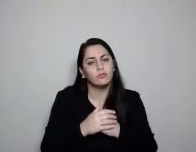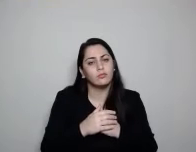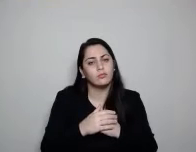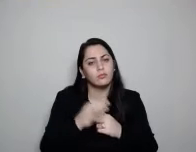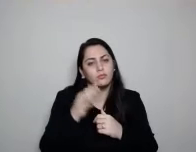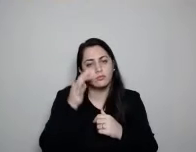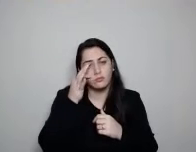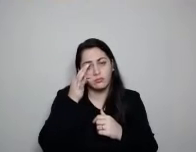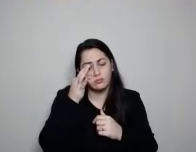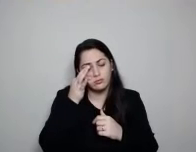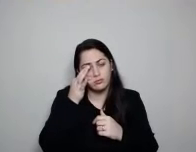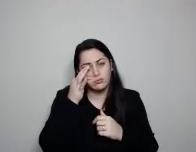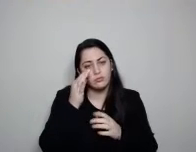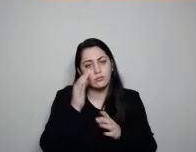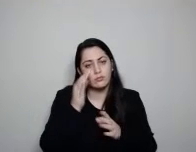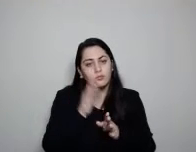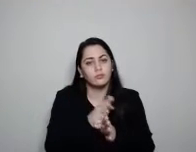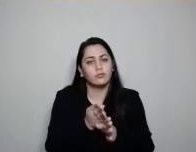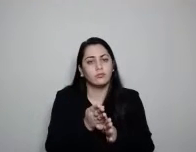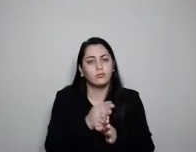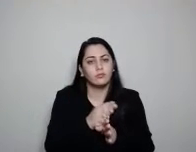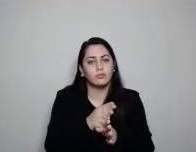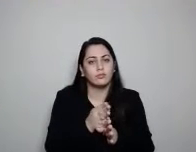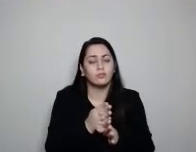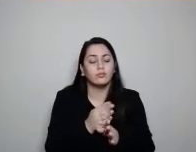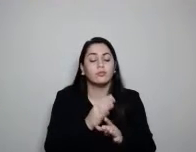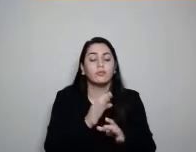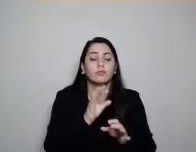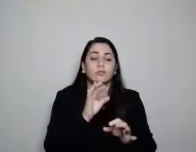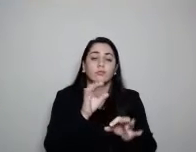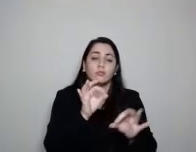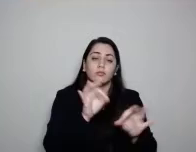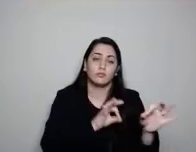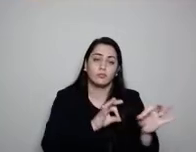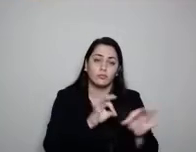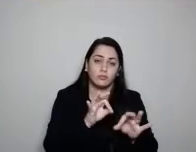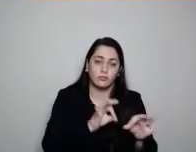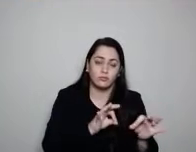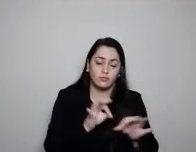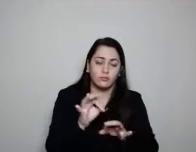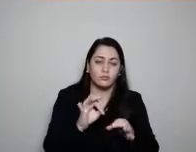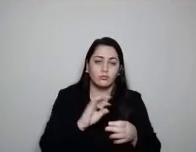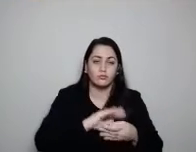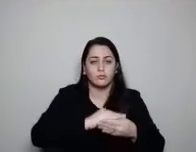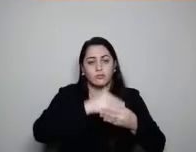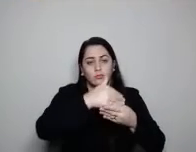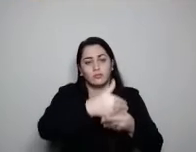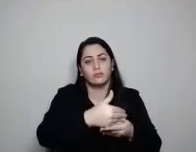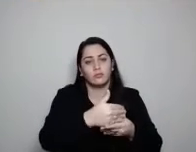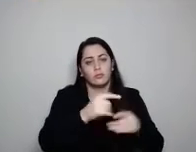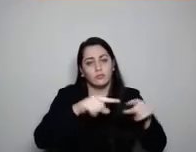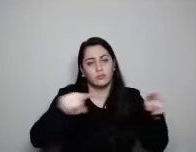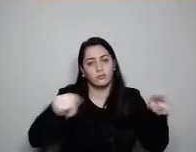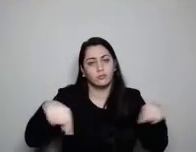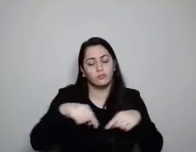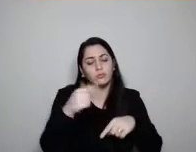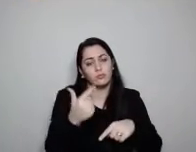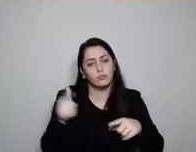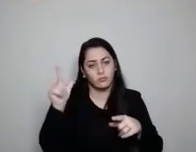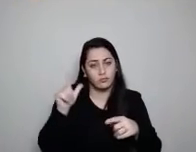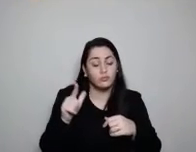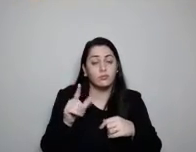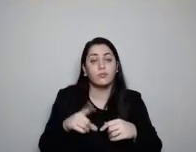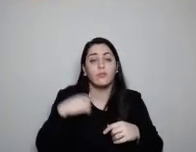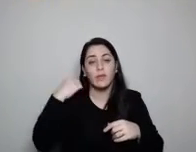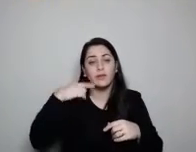Então, inclusive, o advogado desse processo, 122, está nessa sala, que não consta o registro deles no Teams, mas